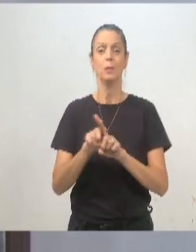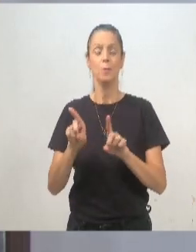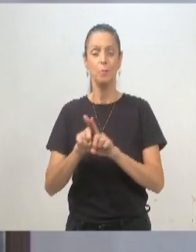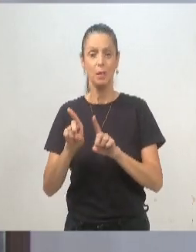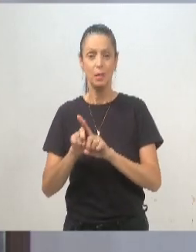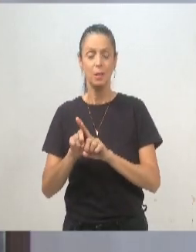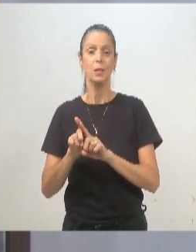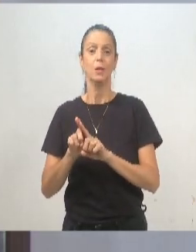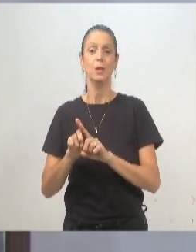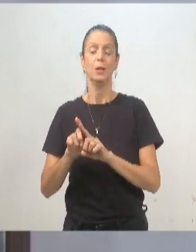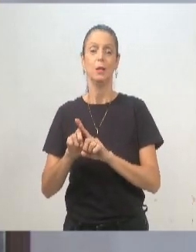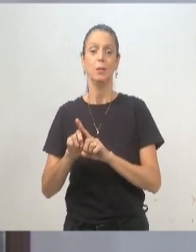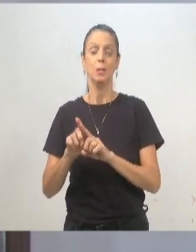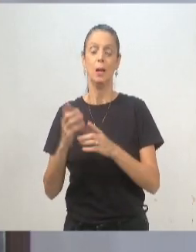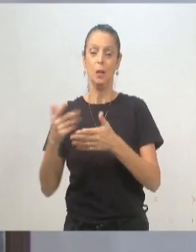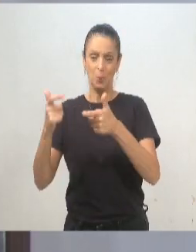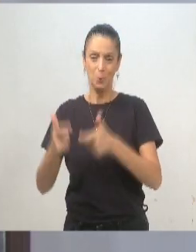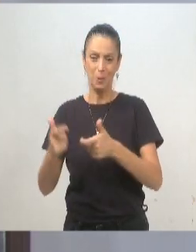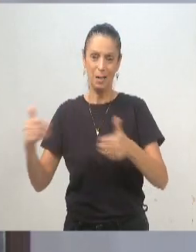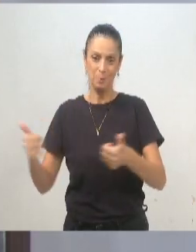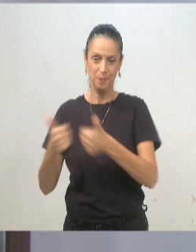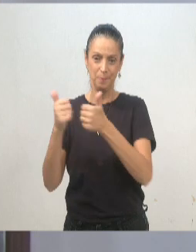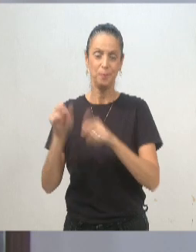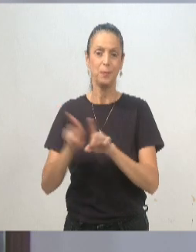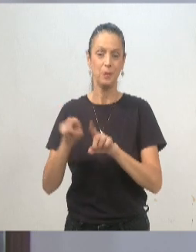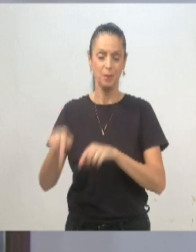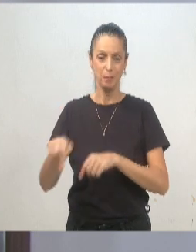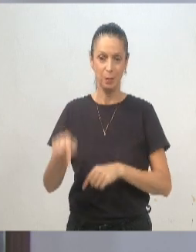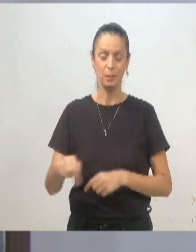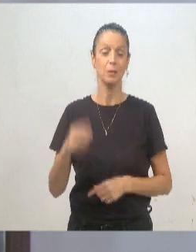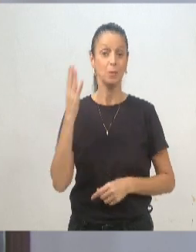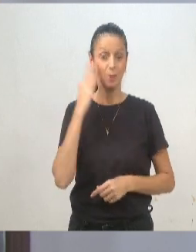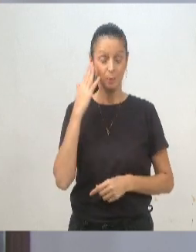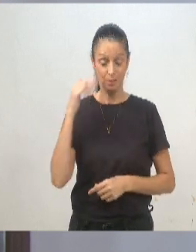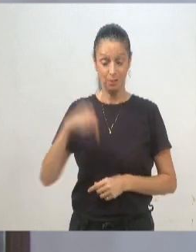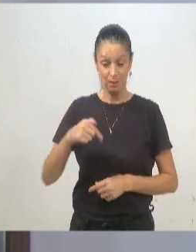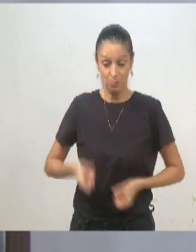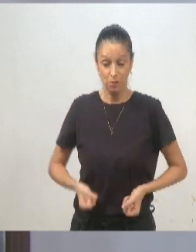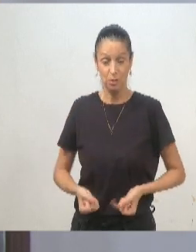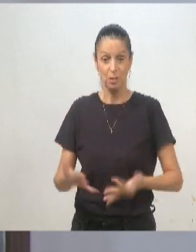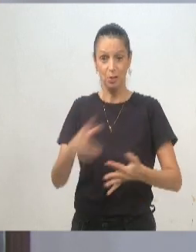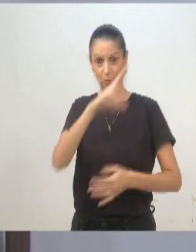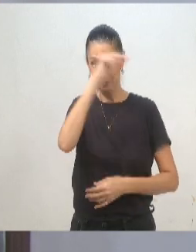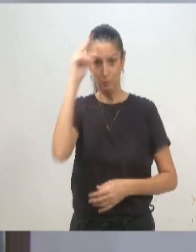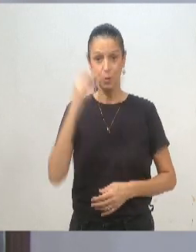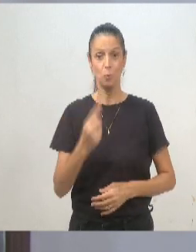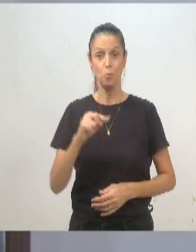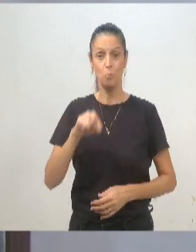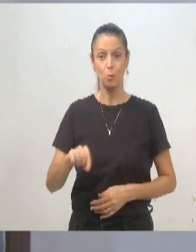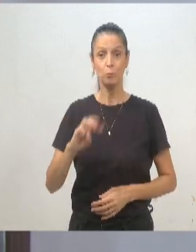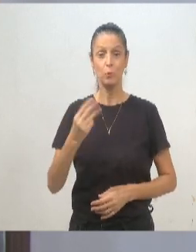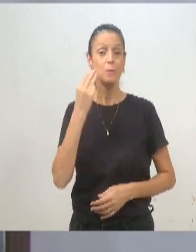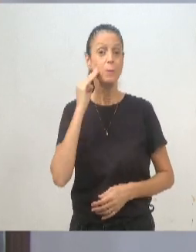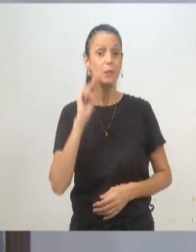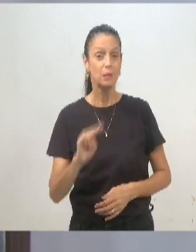que o orçamento exclusivamente da administração direta, ou seja, do município de Blumenau, é de 1,3